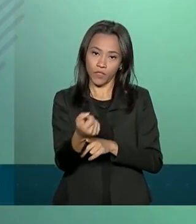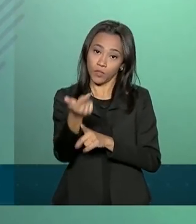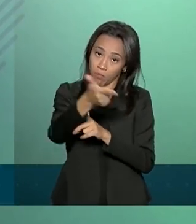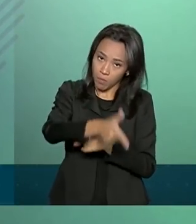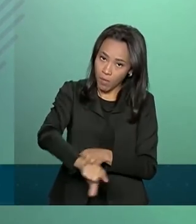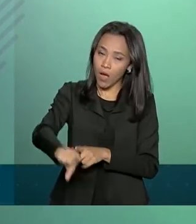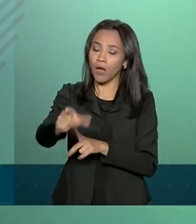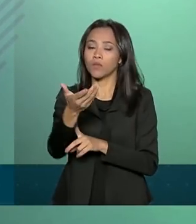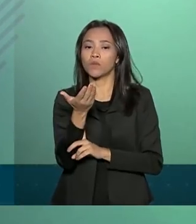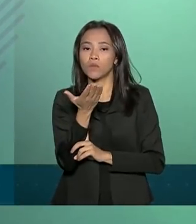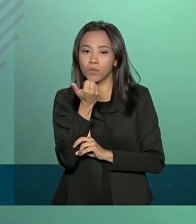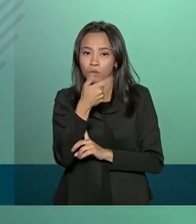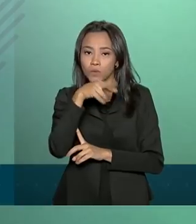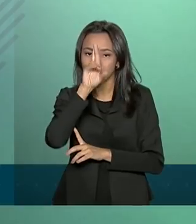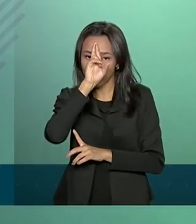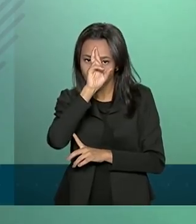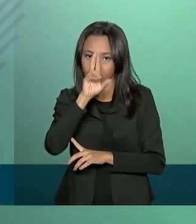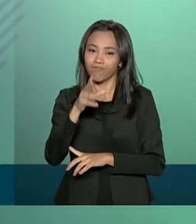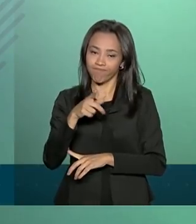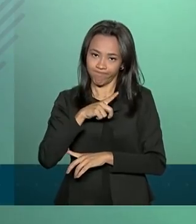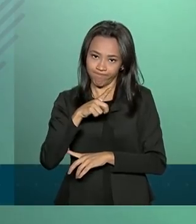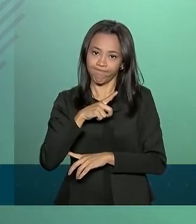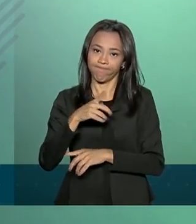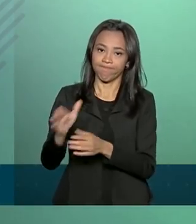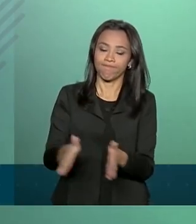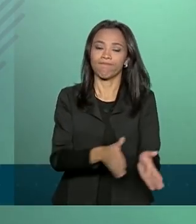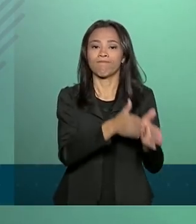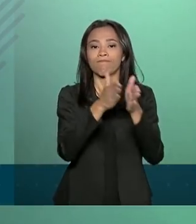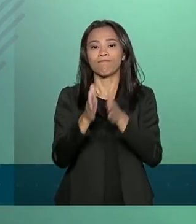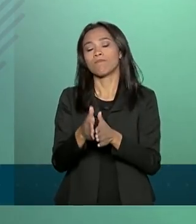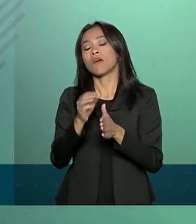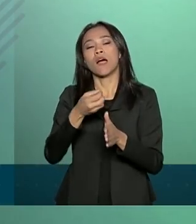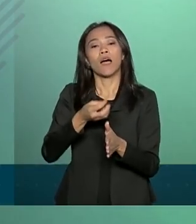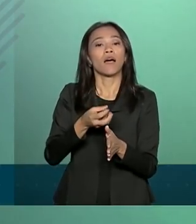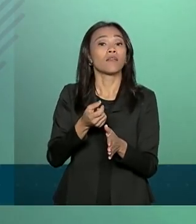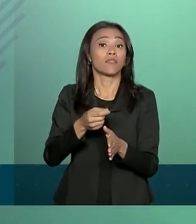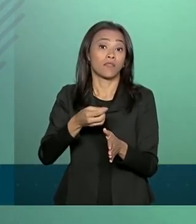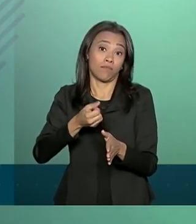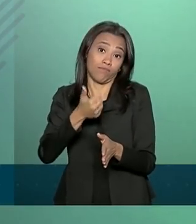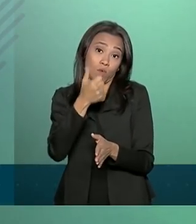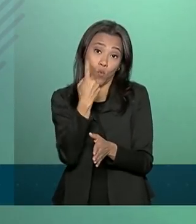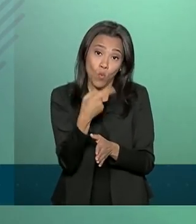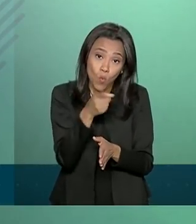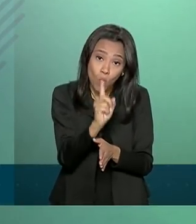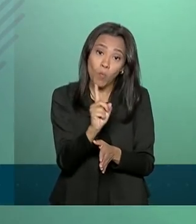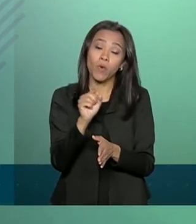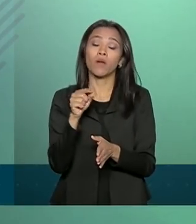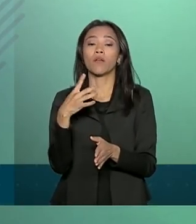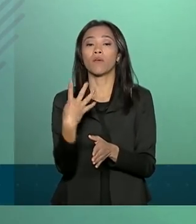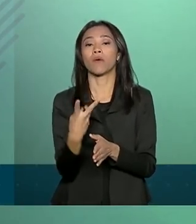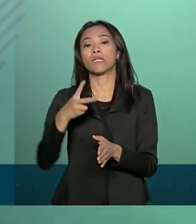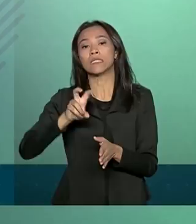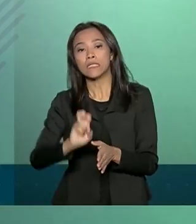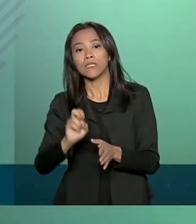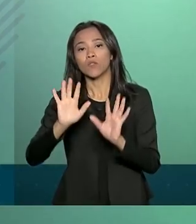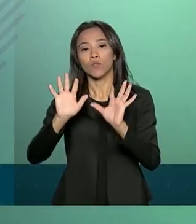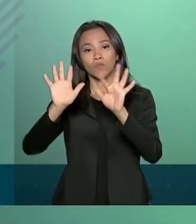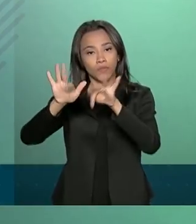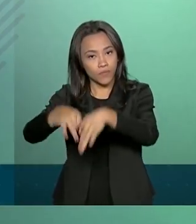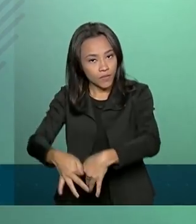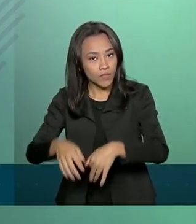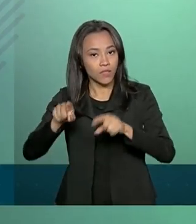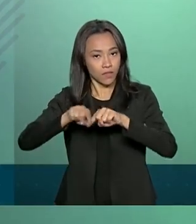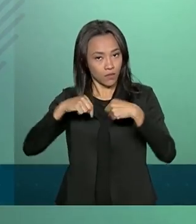almoço de trabalho as três de 45 sessão de encerramento da cúpula de líderes do